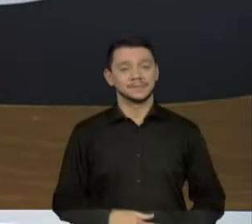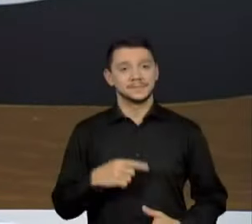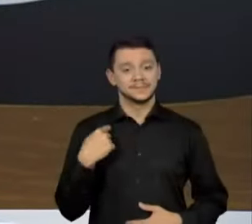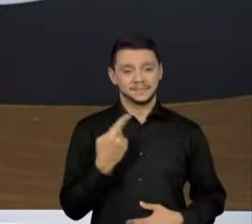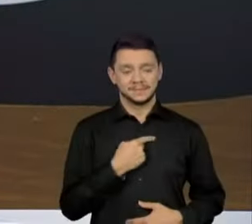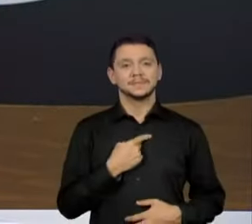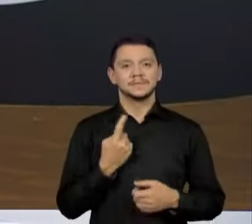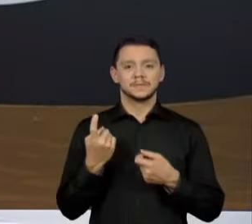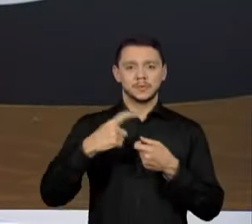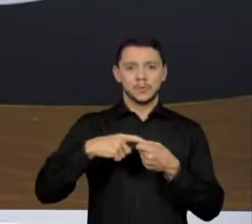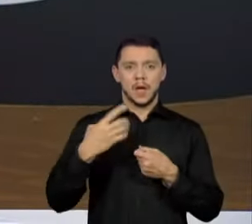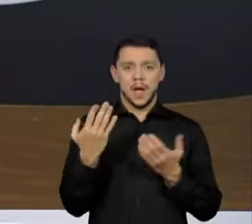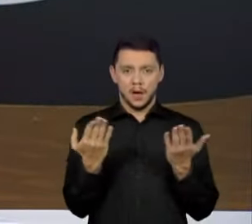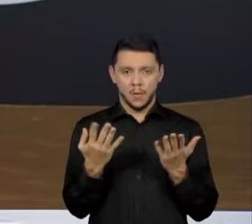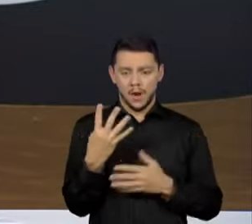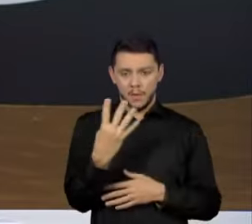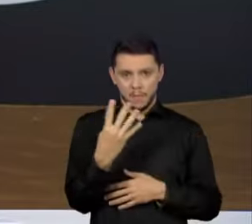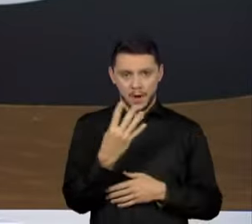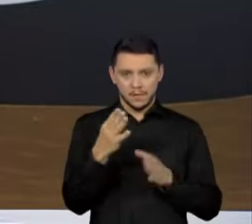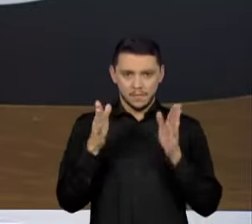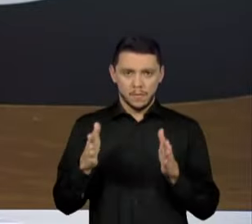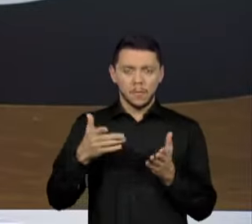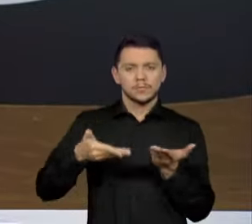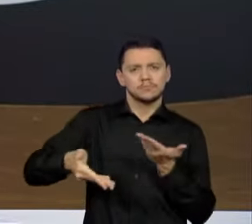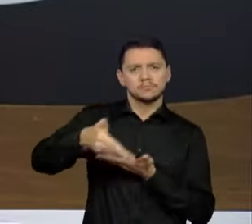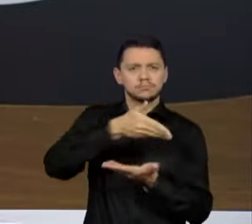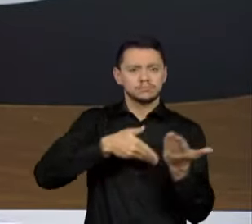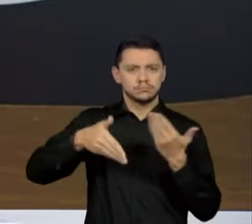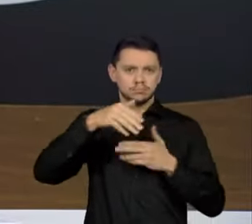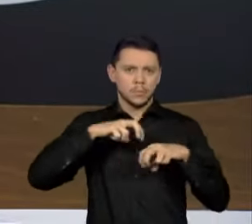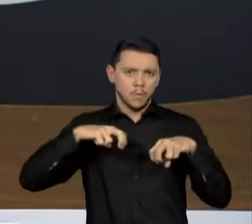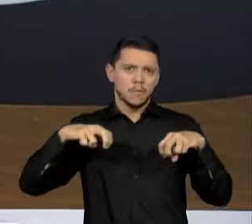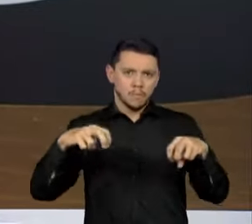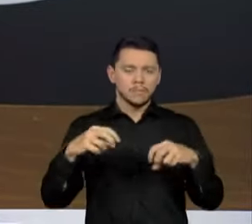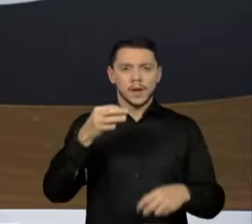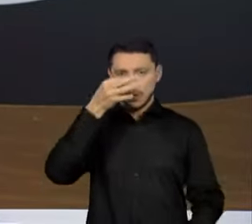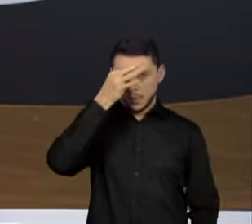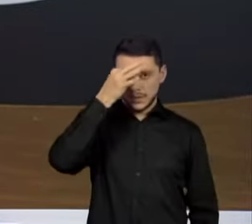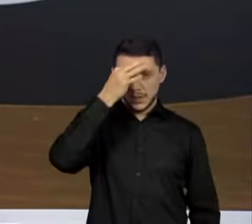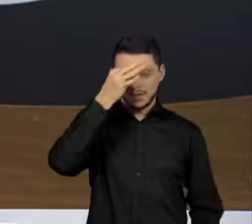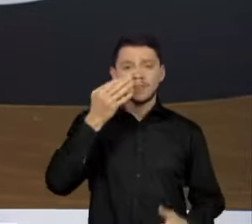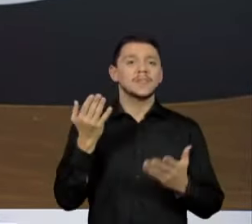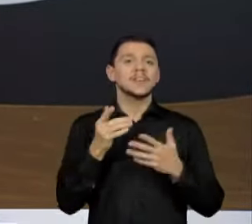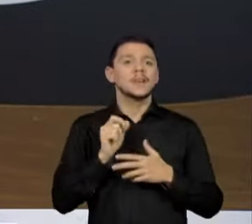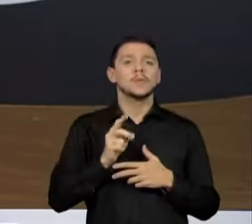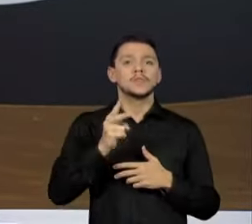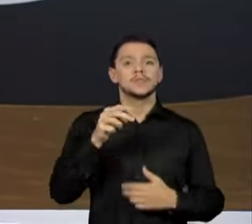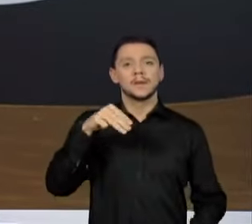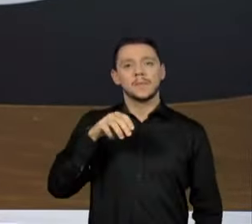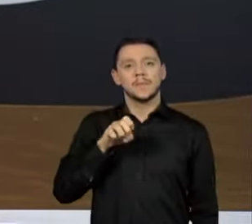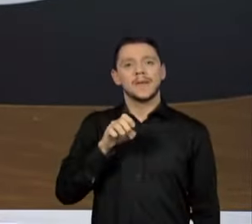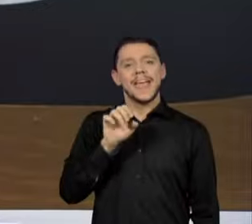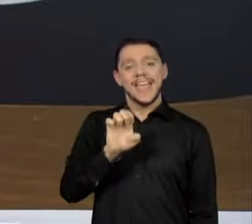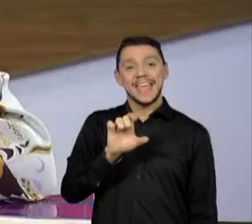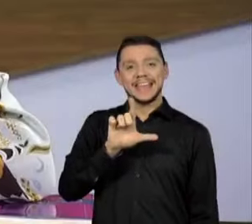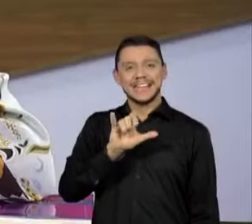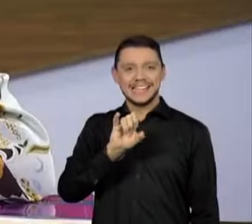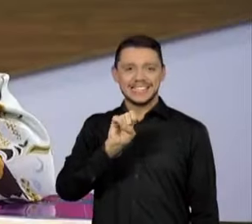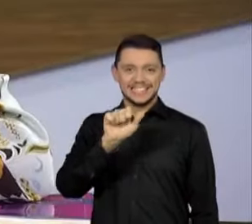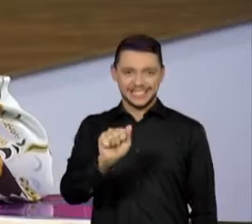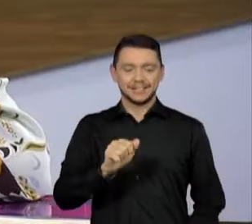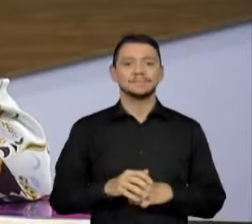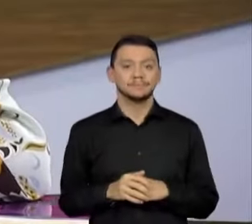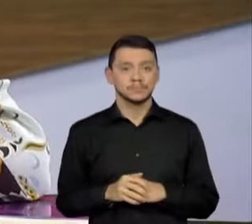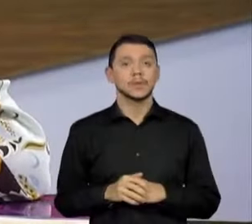Estamos de volta para o quarto bloco da nossa roda de conversa com a Conceição Evaristo, e quem pega daqui é a Elisa Lucinda. Elisa, por favor.